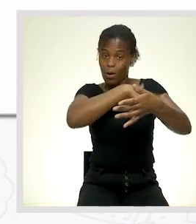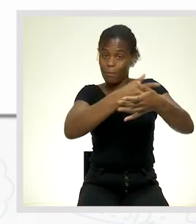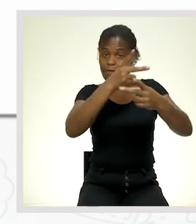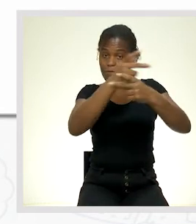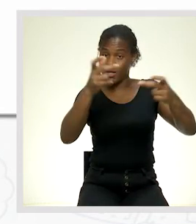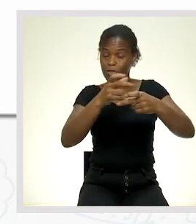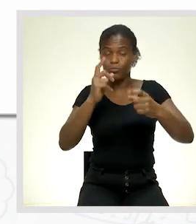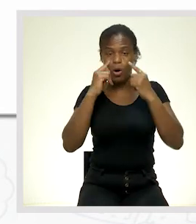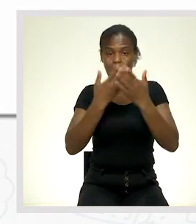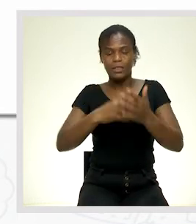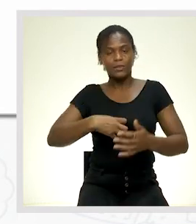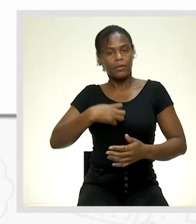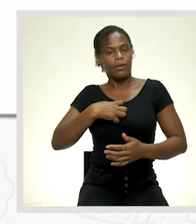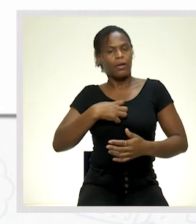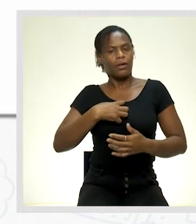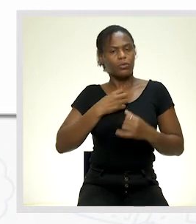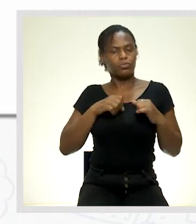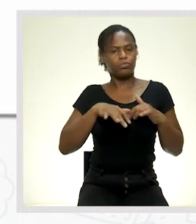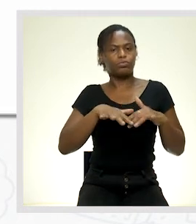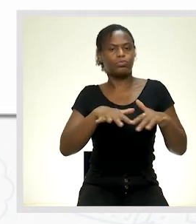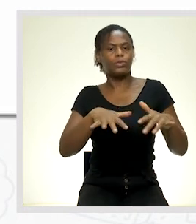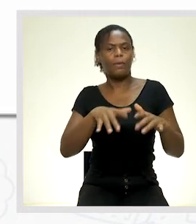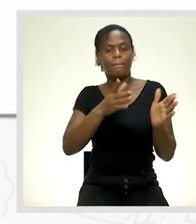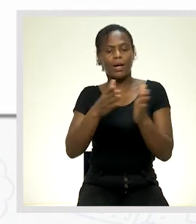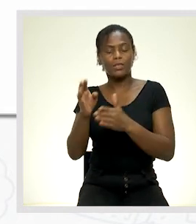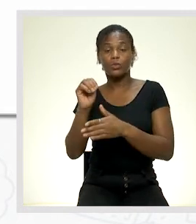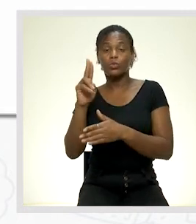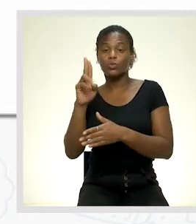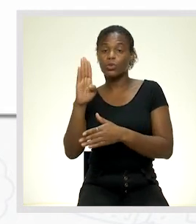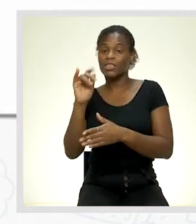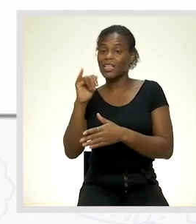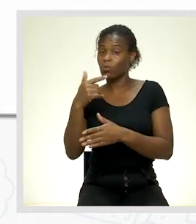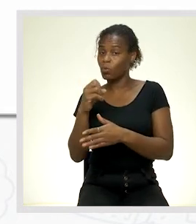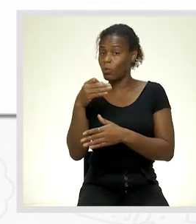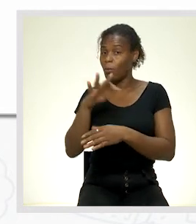que expressam o desejo de evasão por parte do sujeito poético.